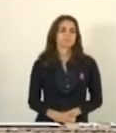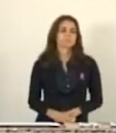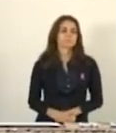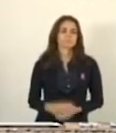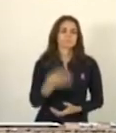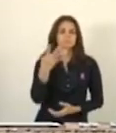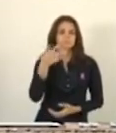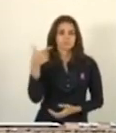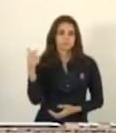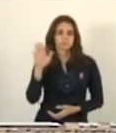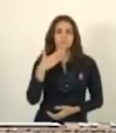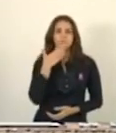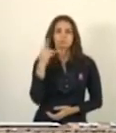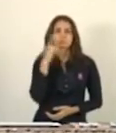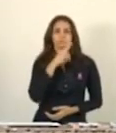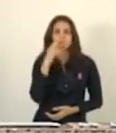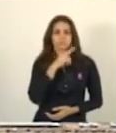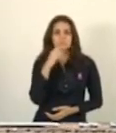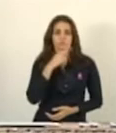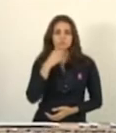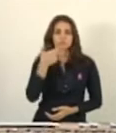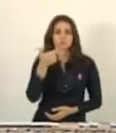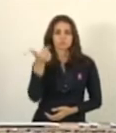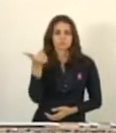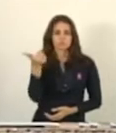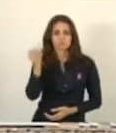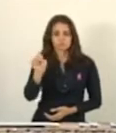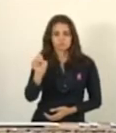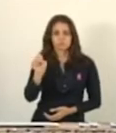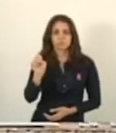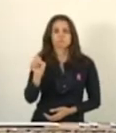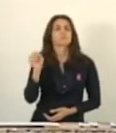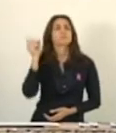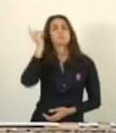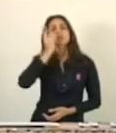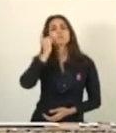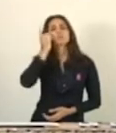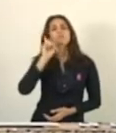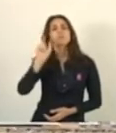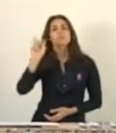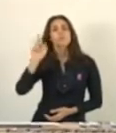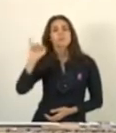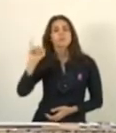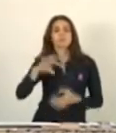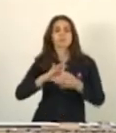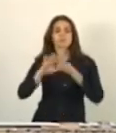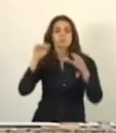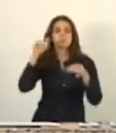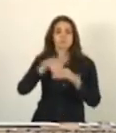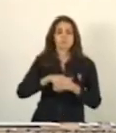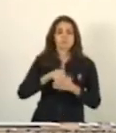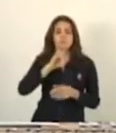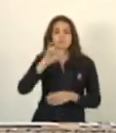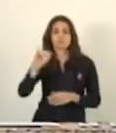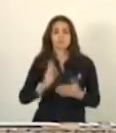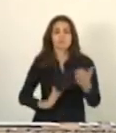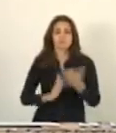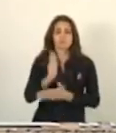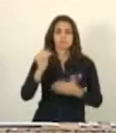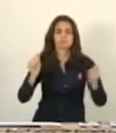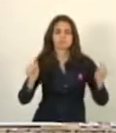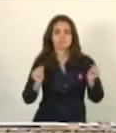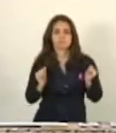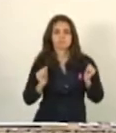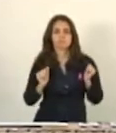Item 42, requerimento de urgência 218-2021, deputado Dari Pagung, em votação. Os deputados que aprovam permaneçam